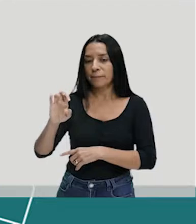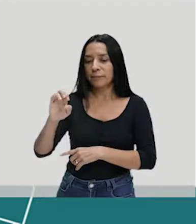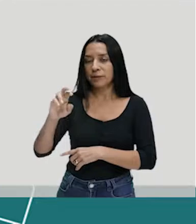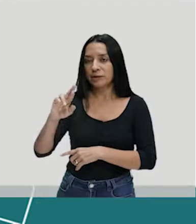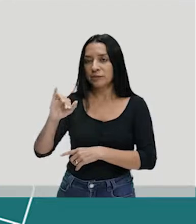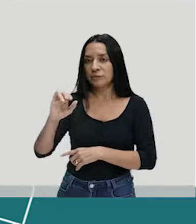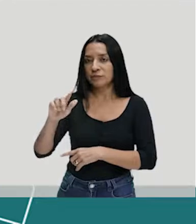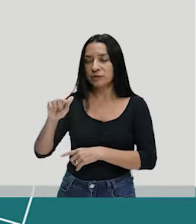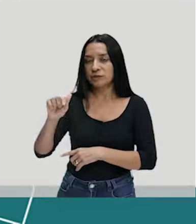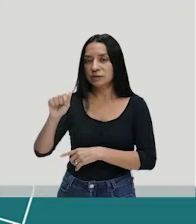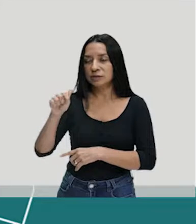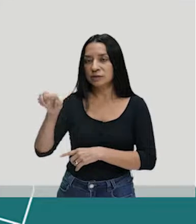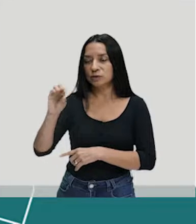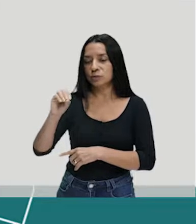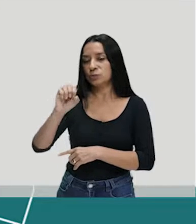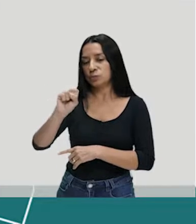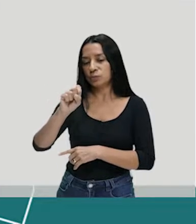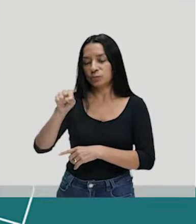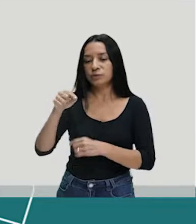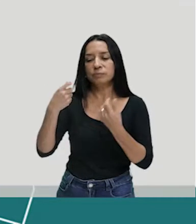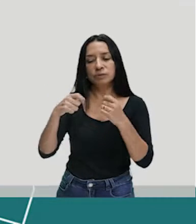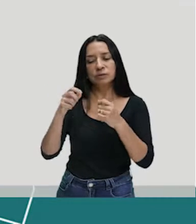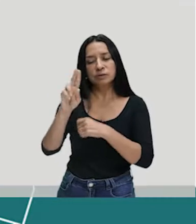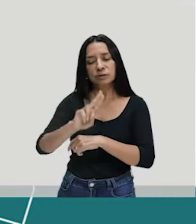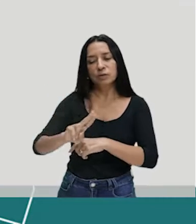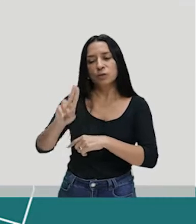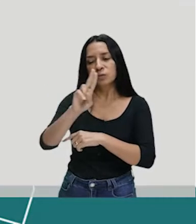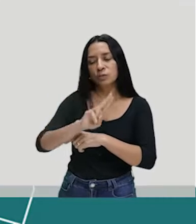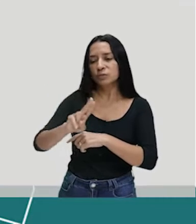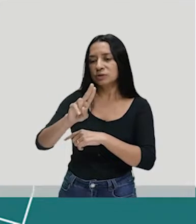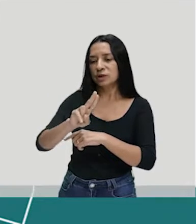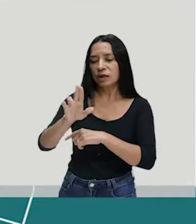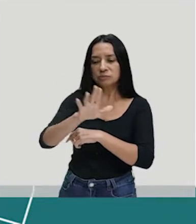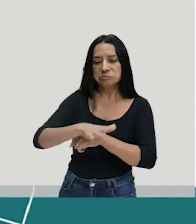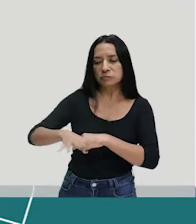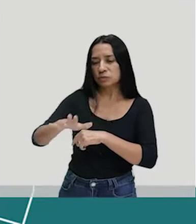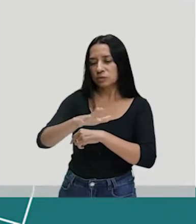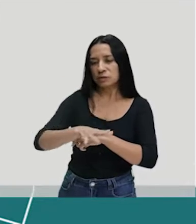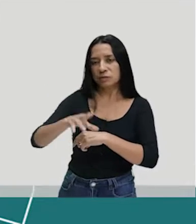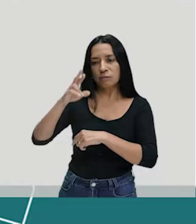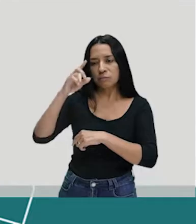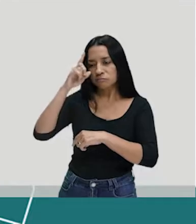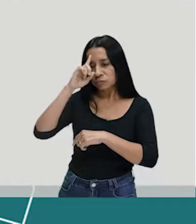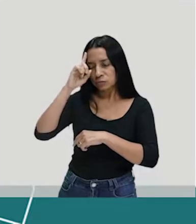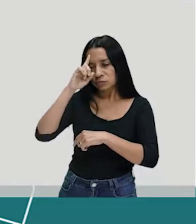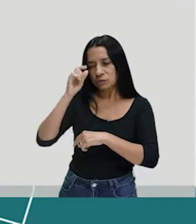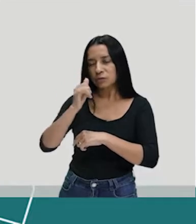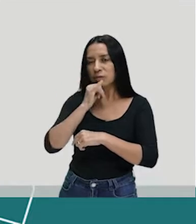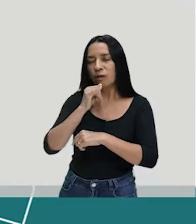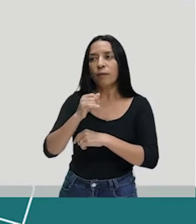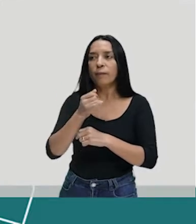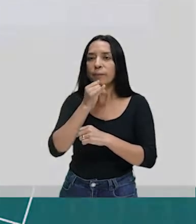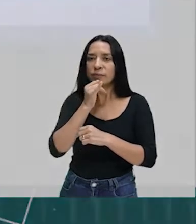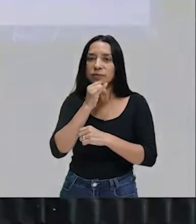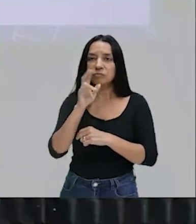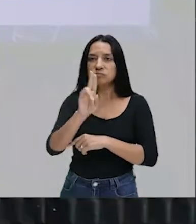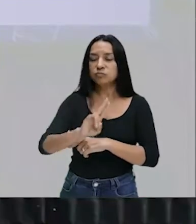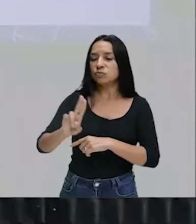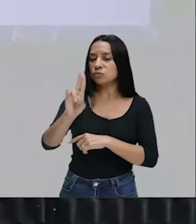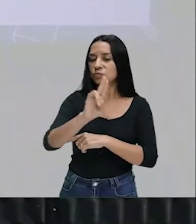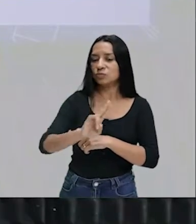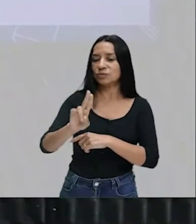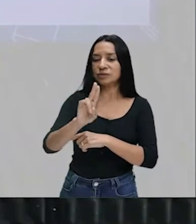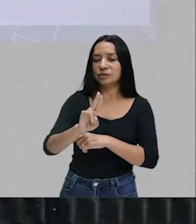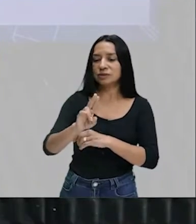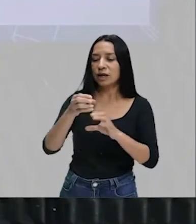em situações informais você não vai usar uma abreviação um smile um emoji com emoji